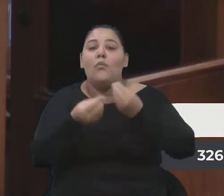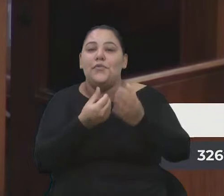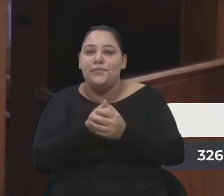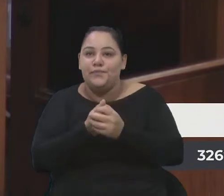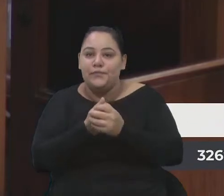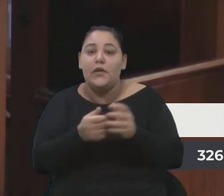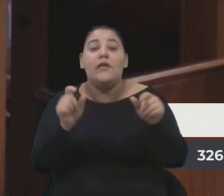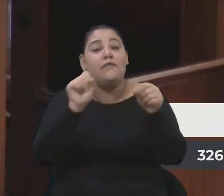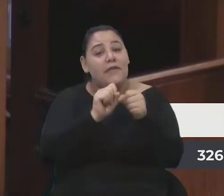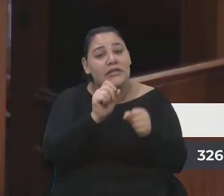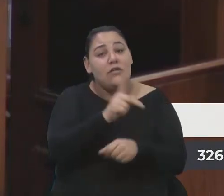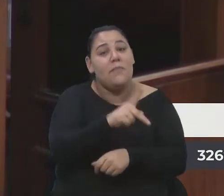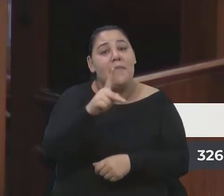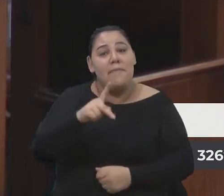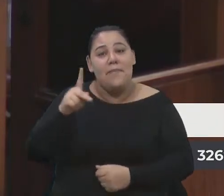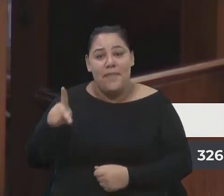PPP.